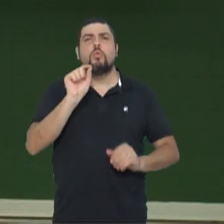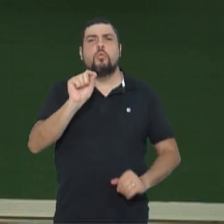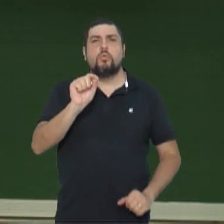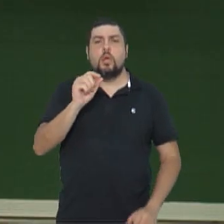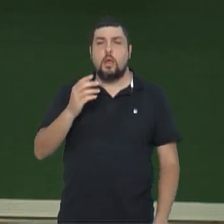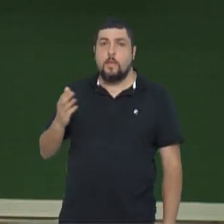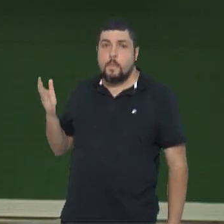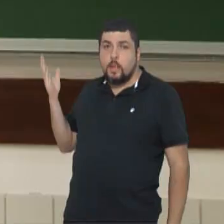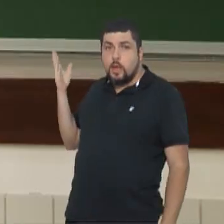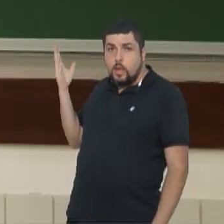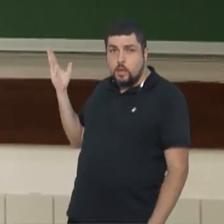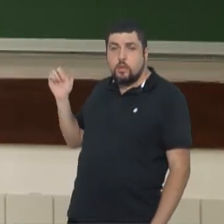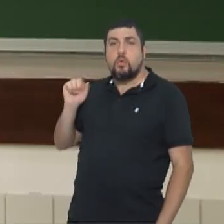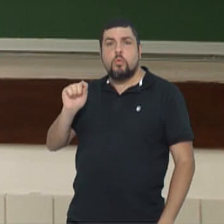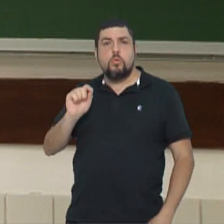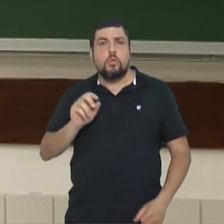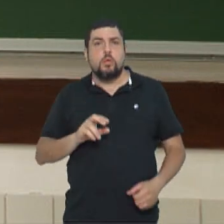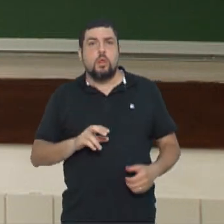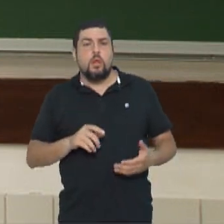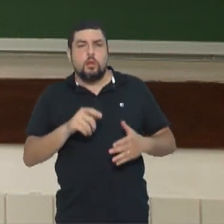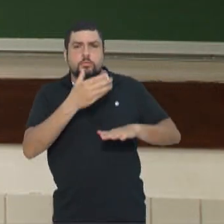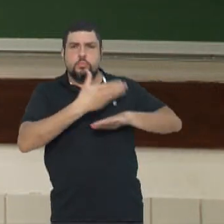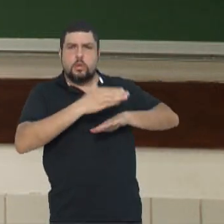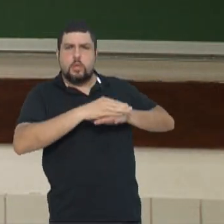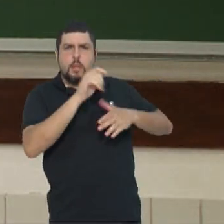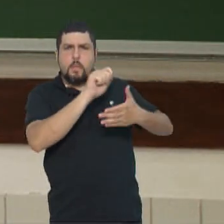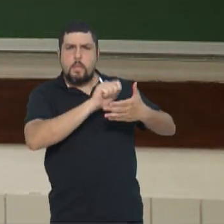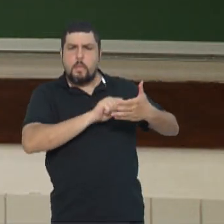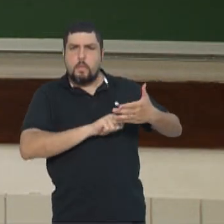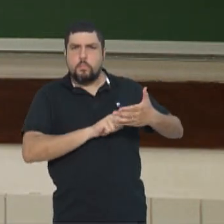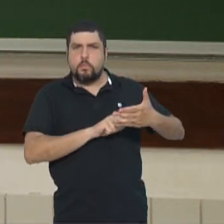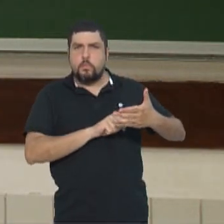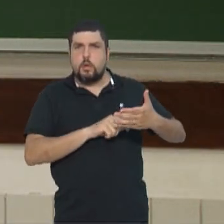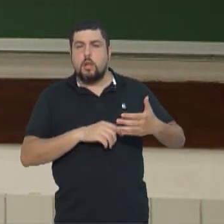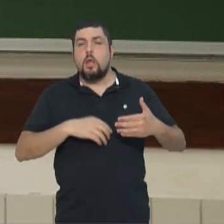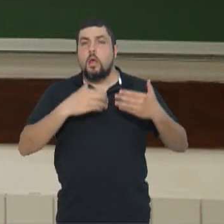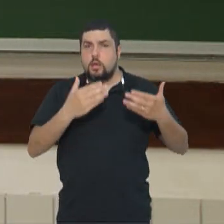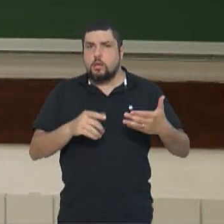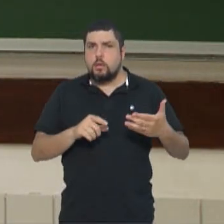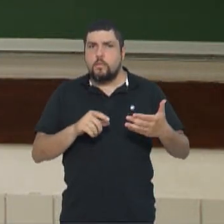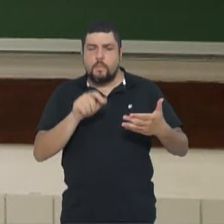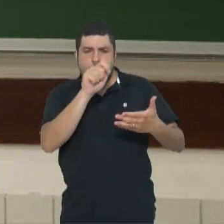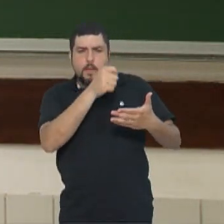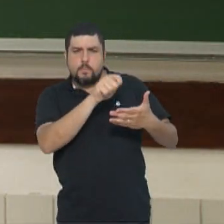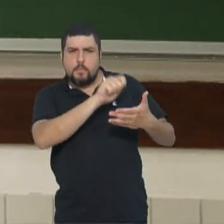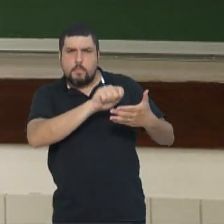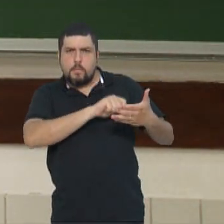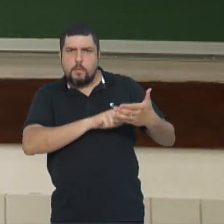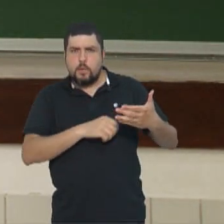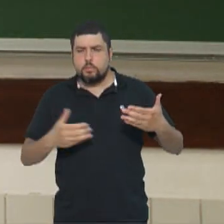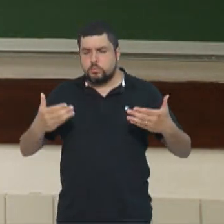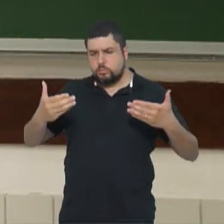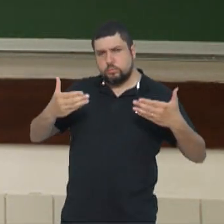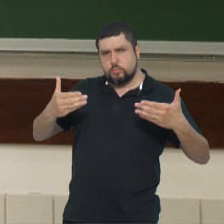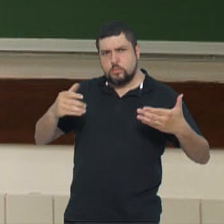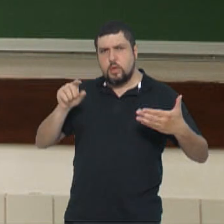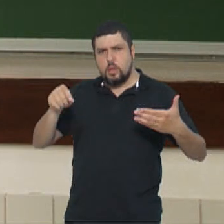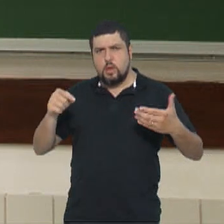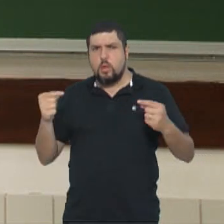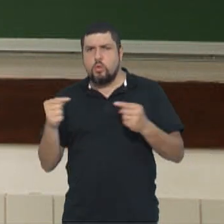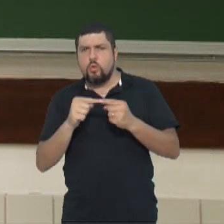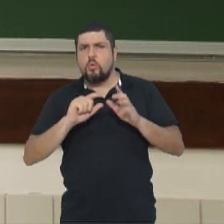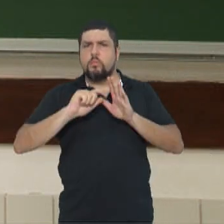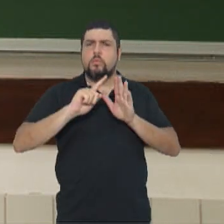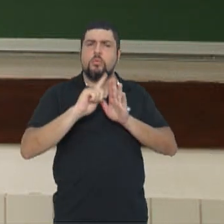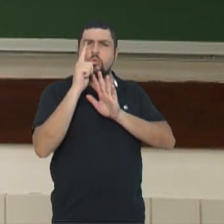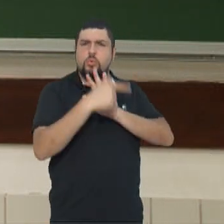você vai responder lá no rascunho. Fez o rascunho, você vem aqui e observa essas perguntinhas. Se está dentro do gênero, quantas linhas você